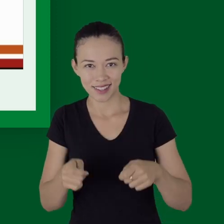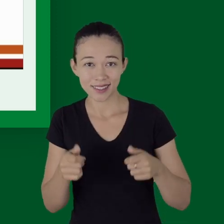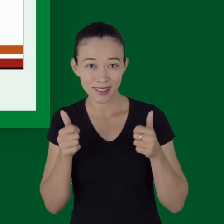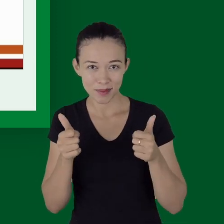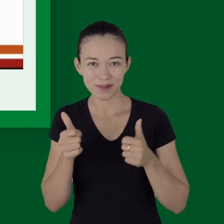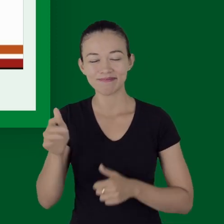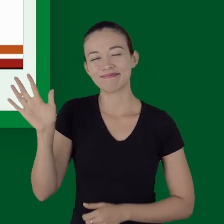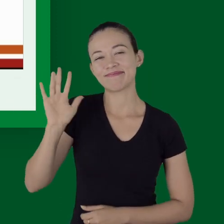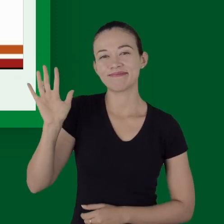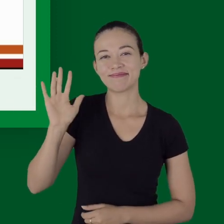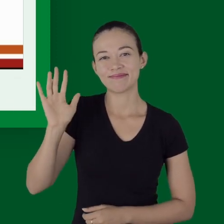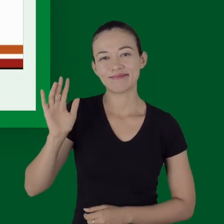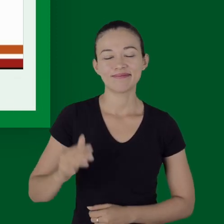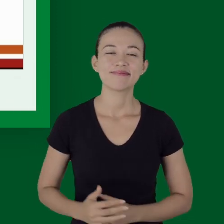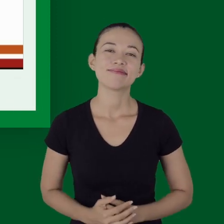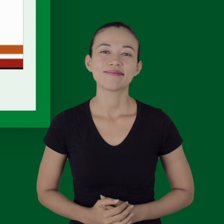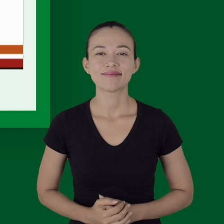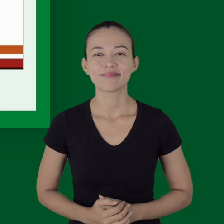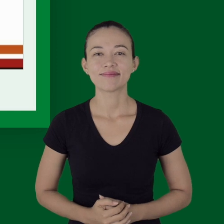Até mais.